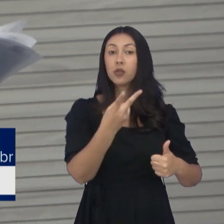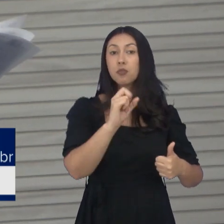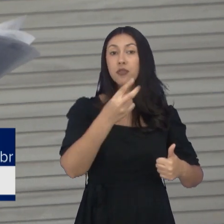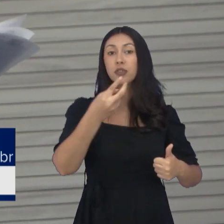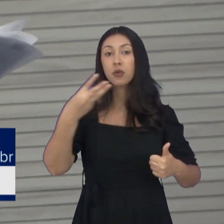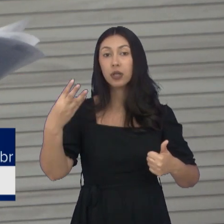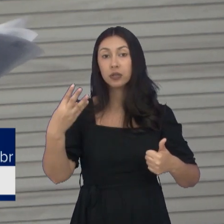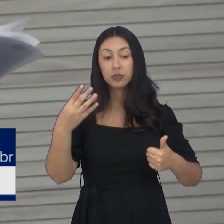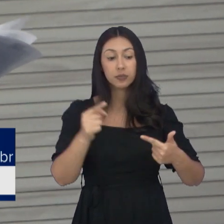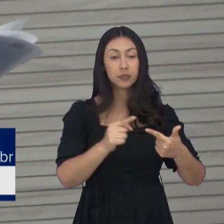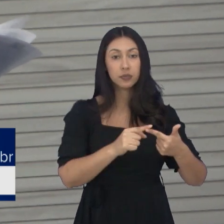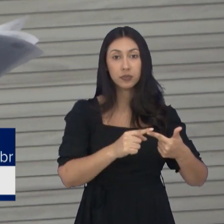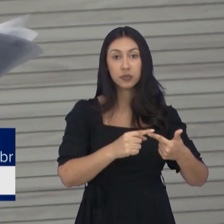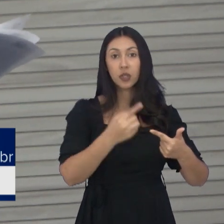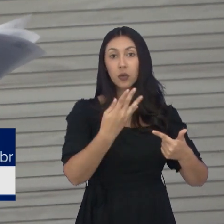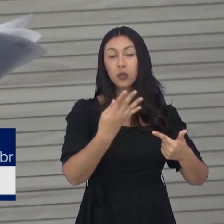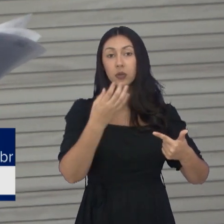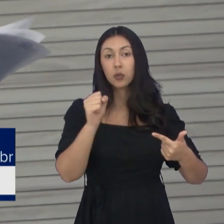4869/2024, processo